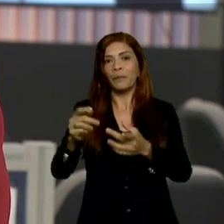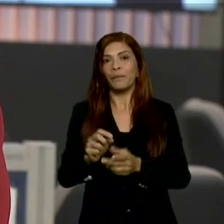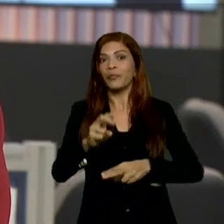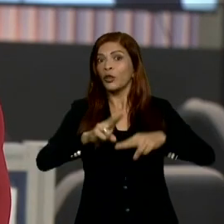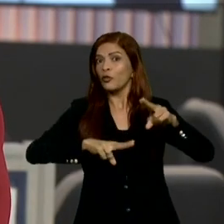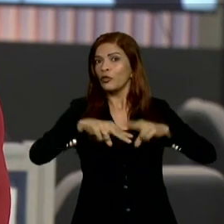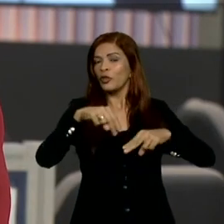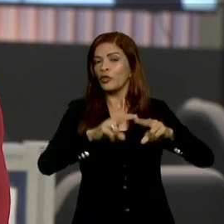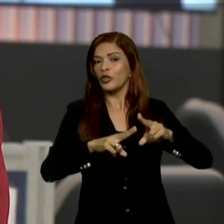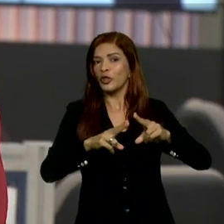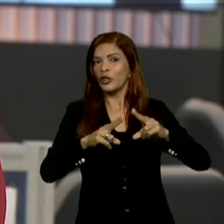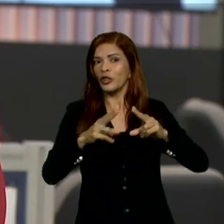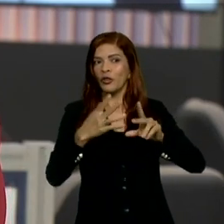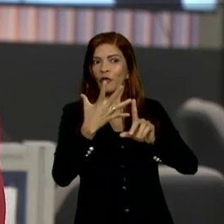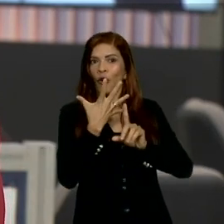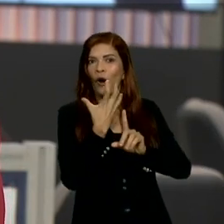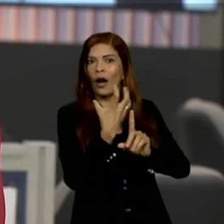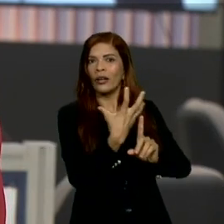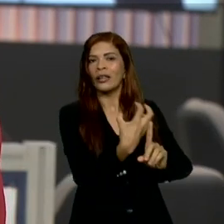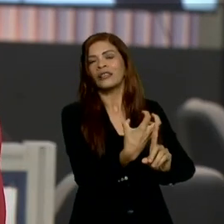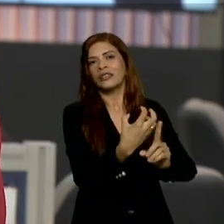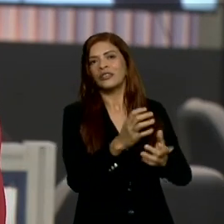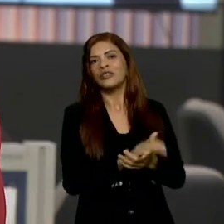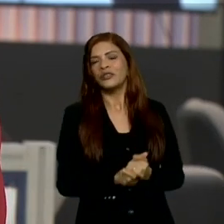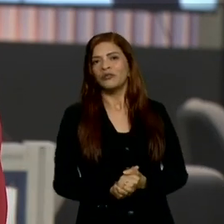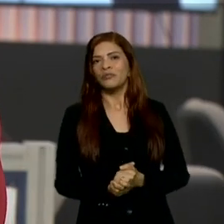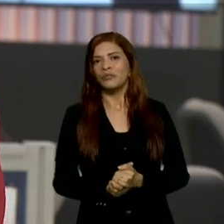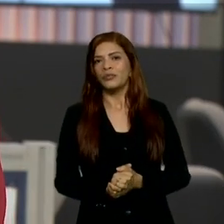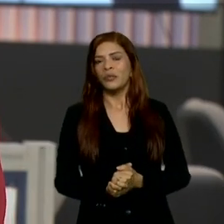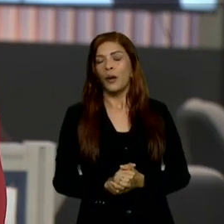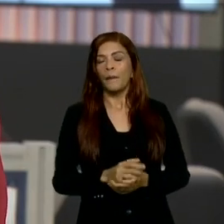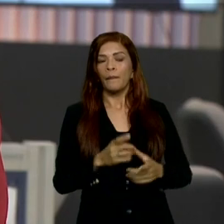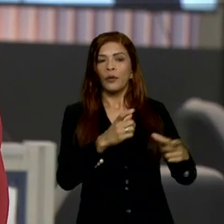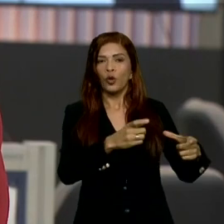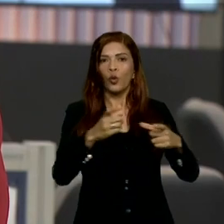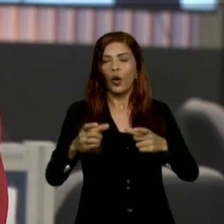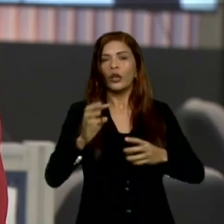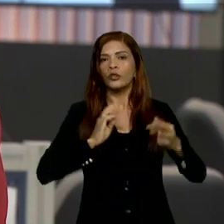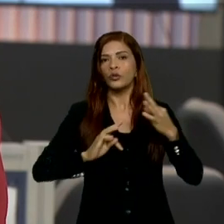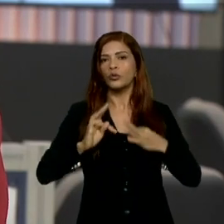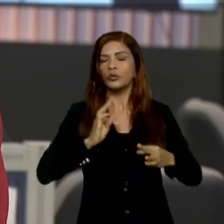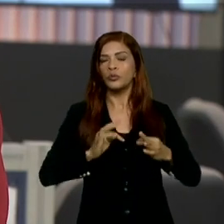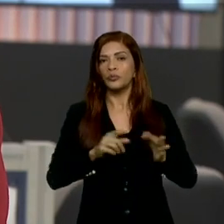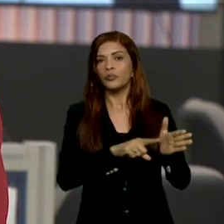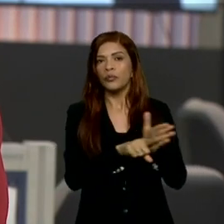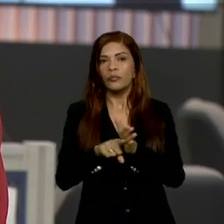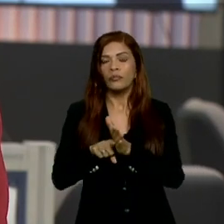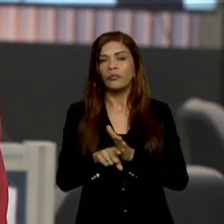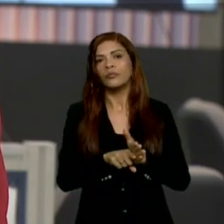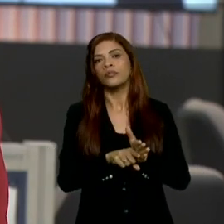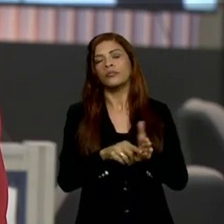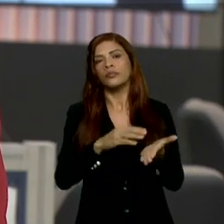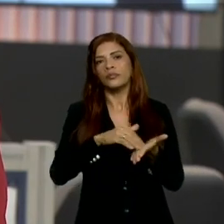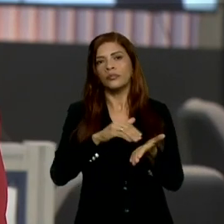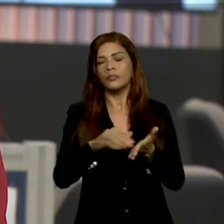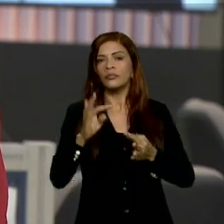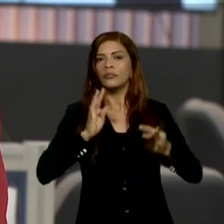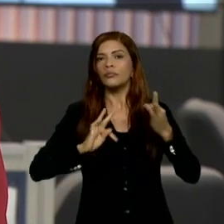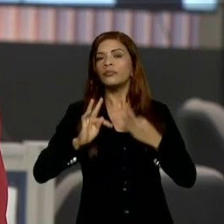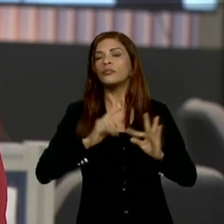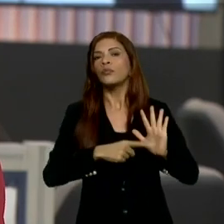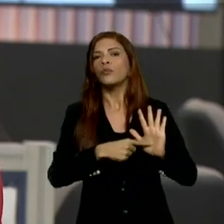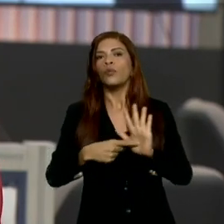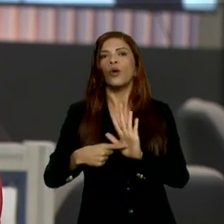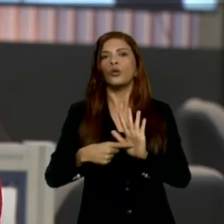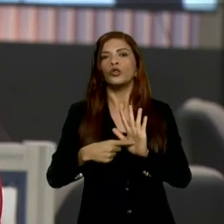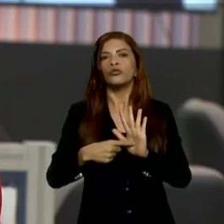parte para quem decidiu conhecer os pontos turísticos do Estado um levantamento feito pela secretaria de turismo aponta que quem